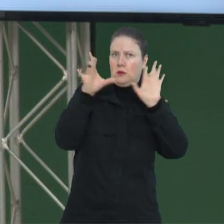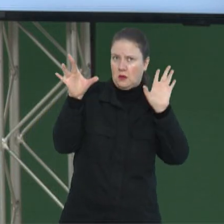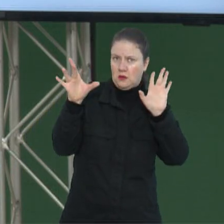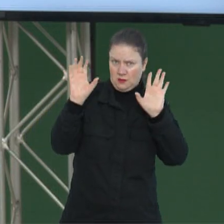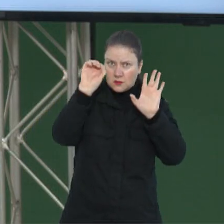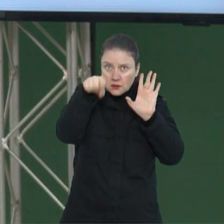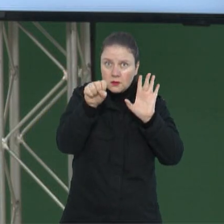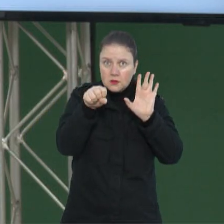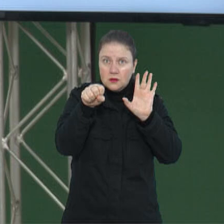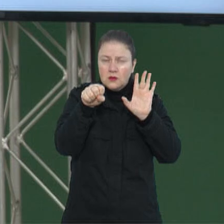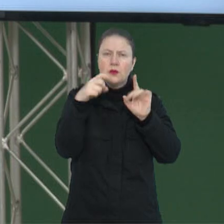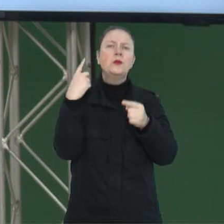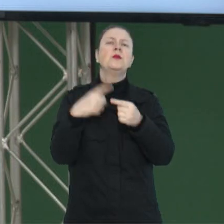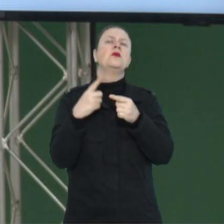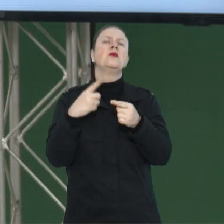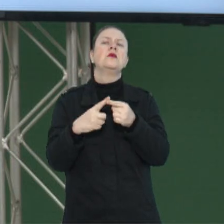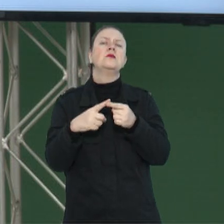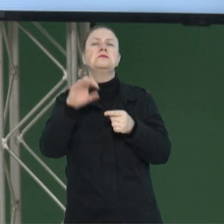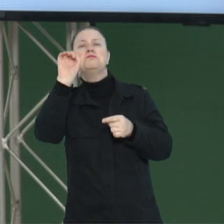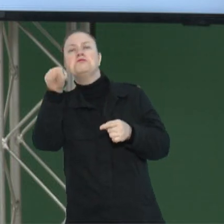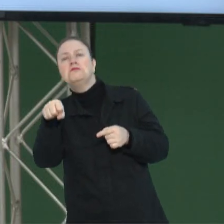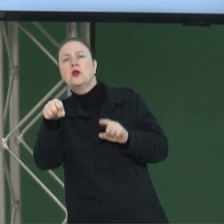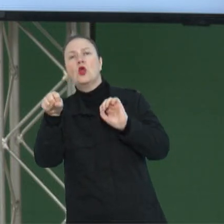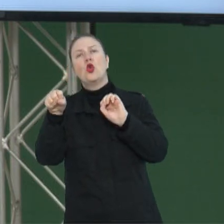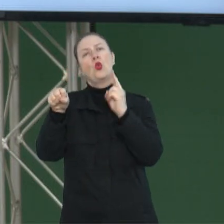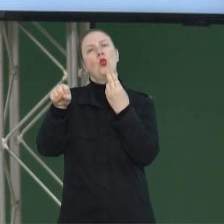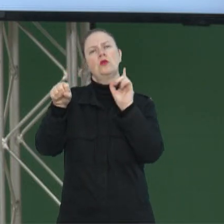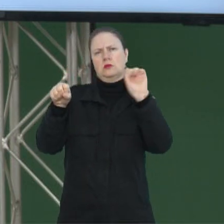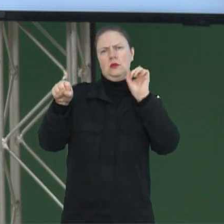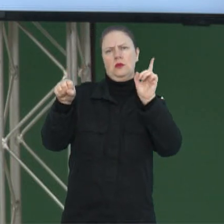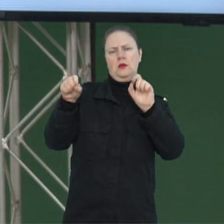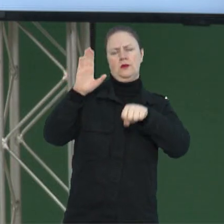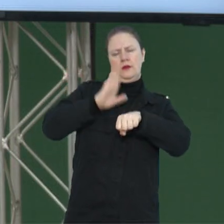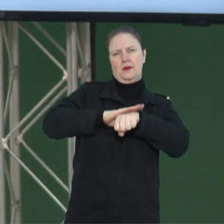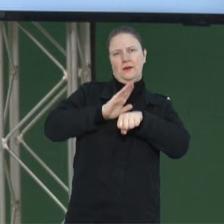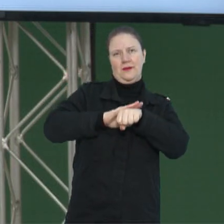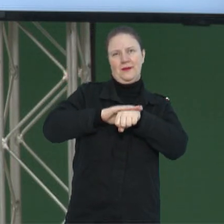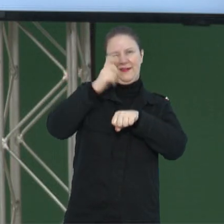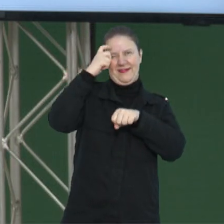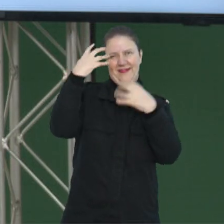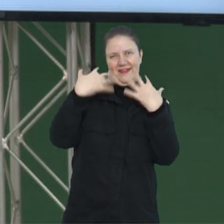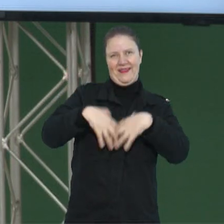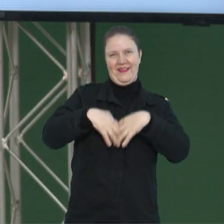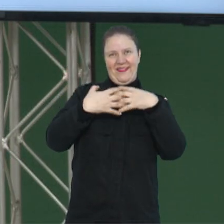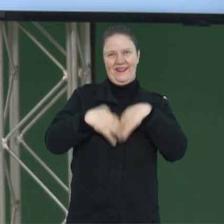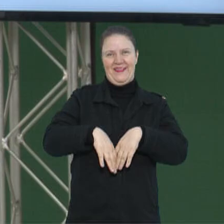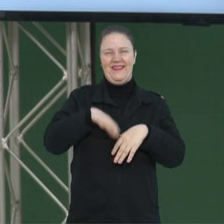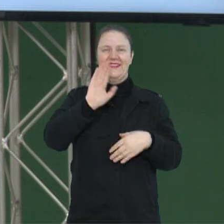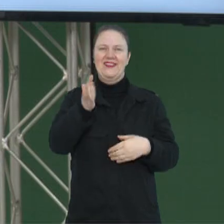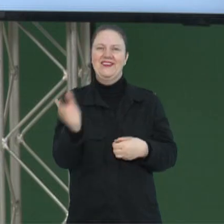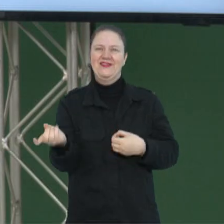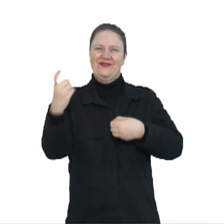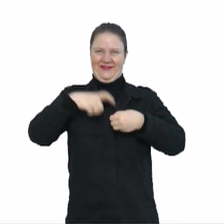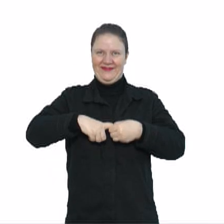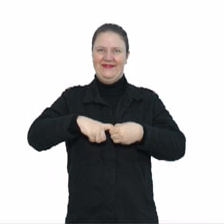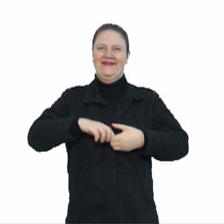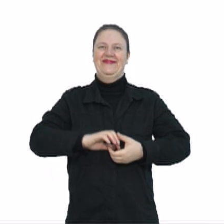considera livre? Por quê? Sim ou não? Dá um tempo aí, dá uma refletida e depois a gente volta para discutir mais um pouquinho.